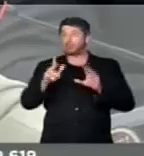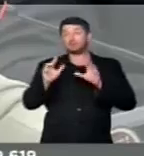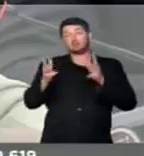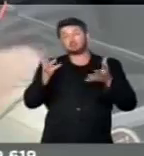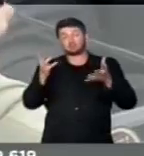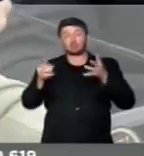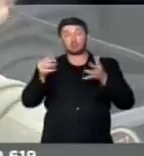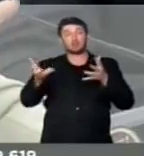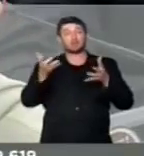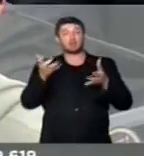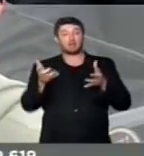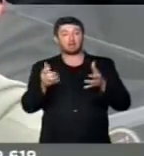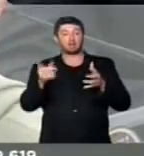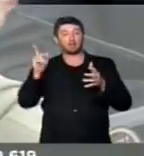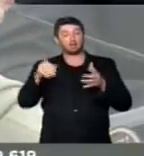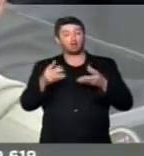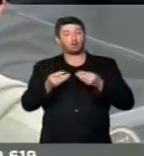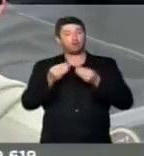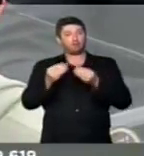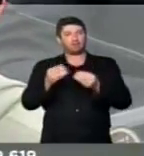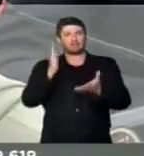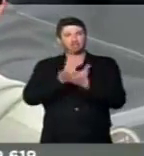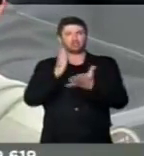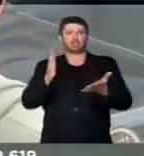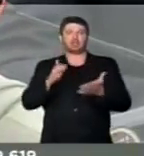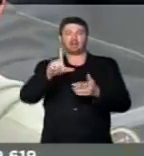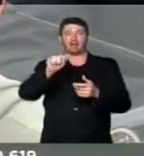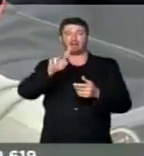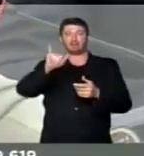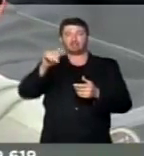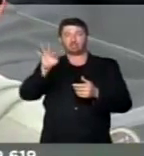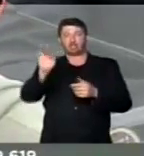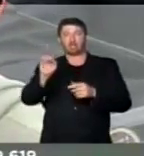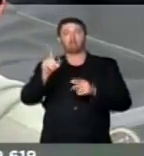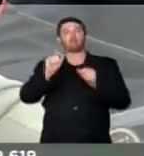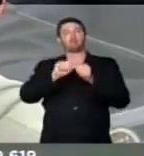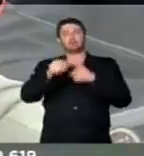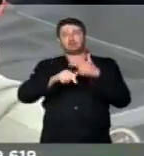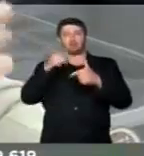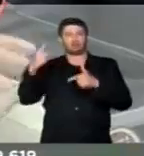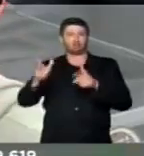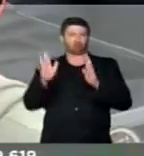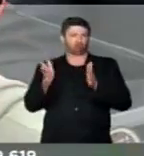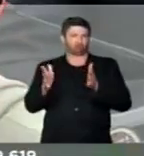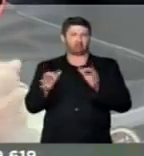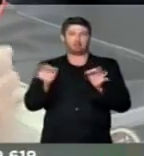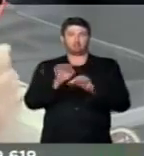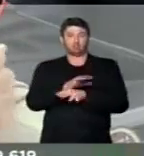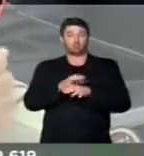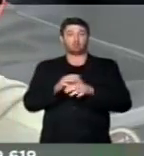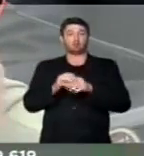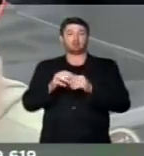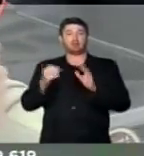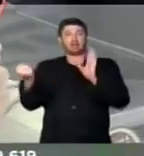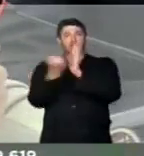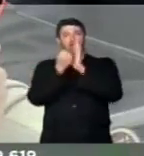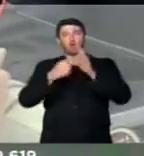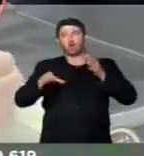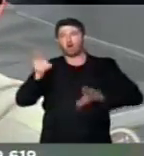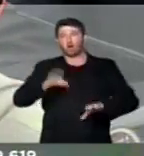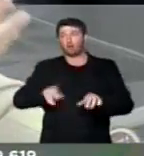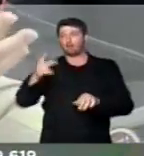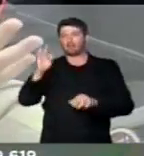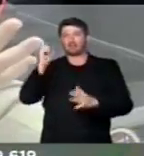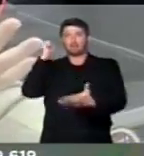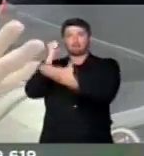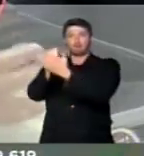se diz, é dar um basta na Lava Jato. Ela já cumpriu a sua função, colocou o carimbo de corrupto no PT,